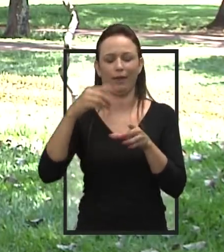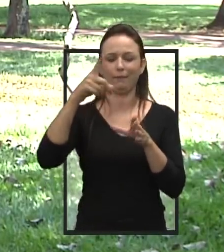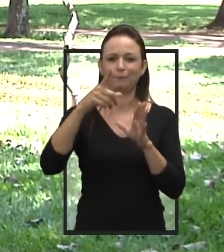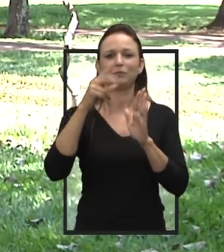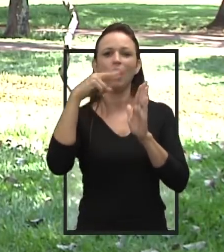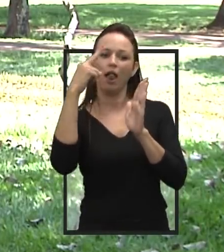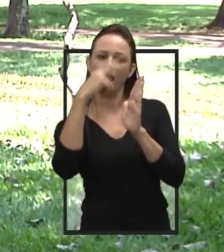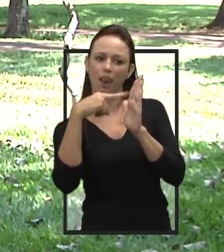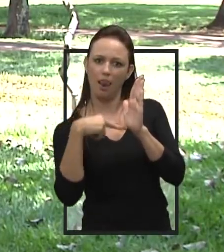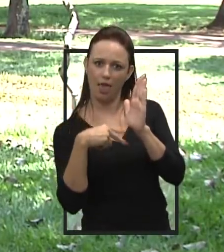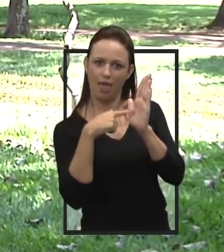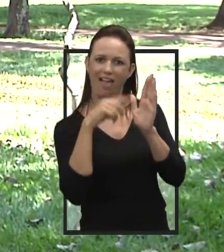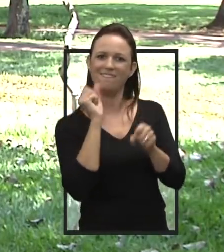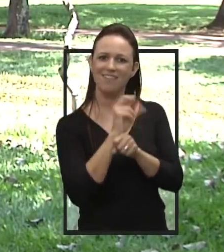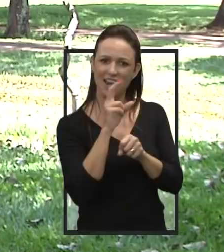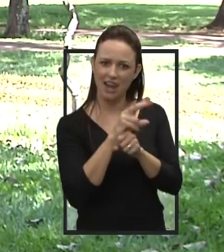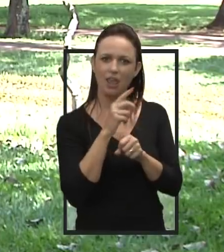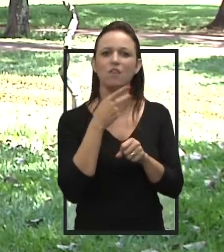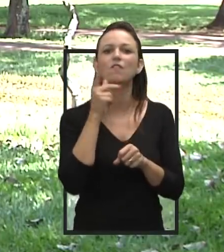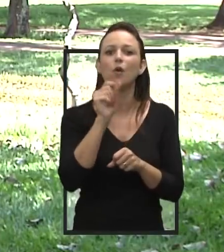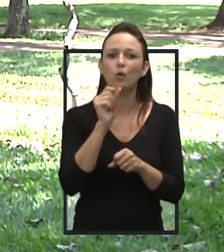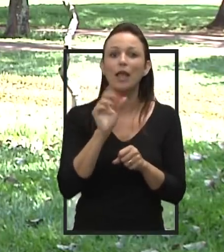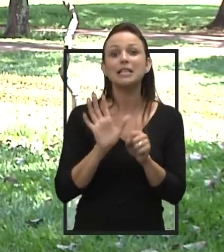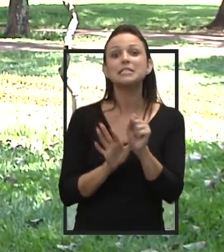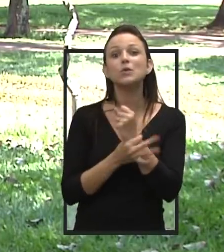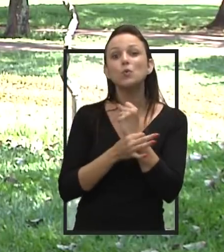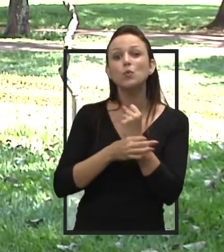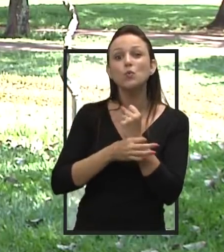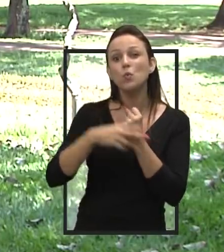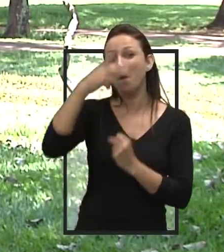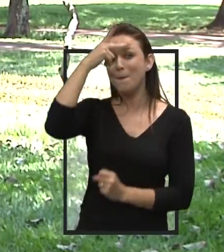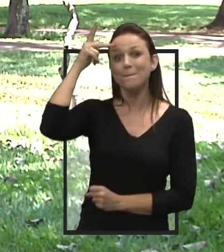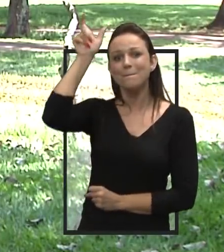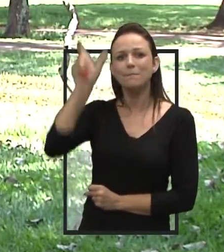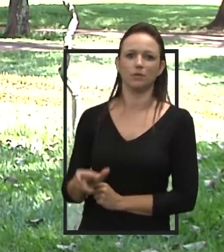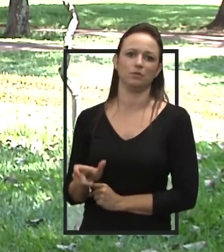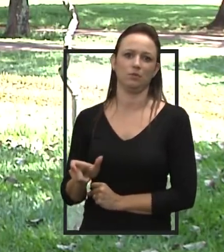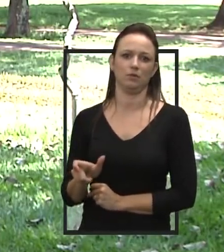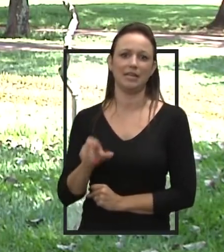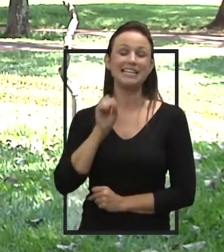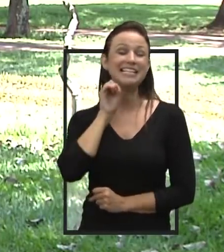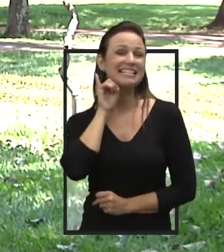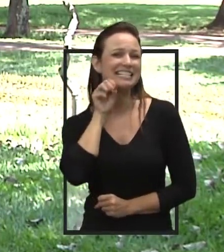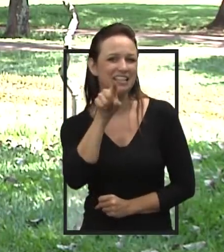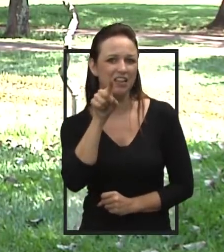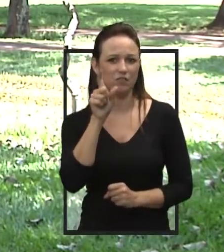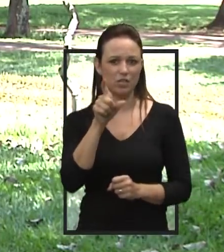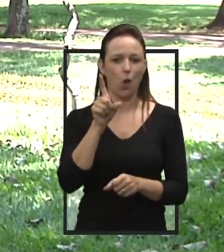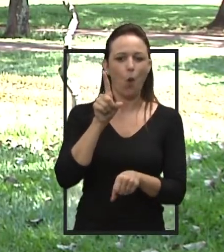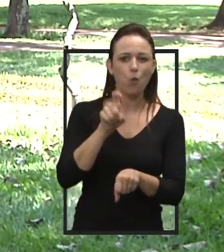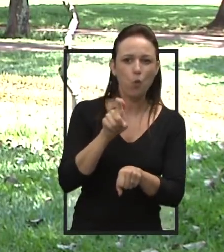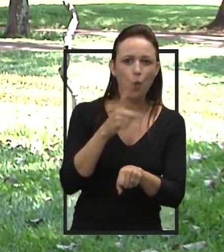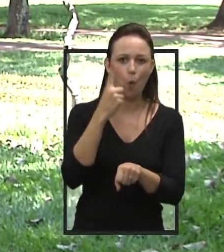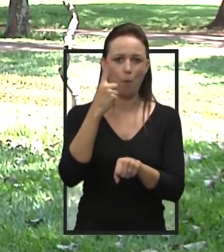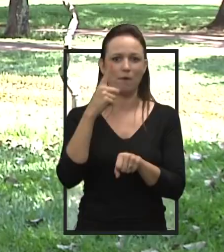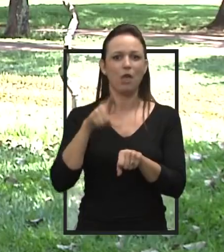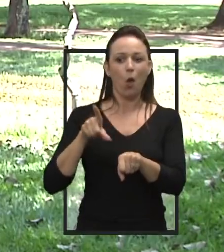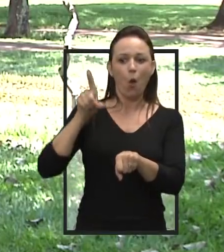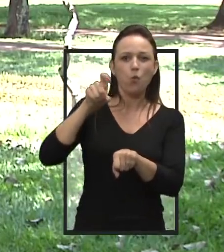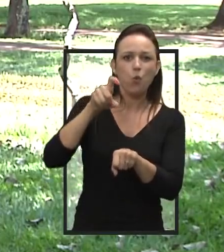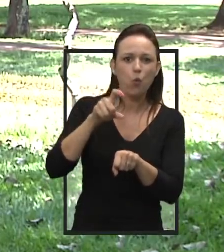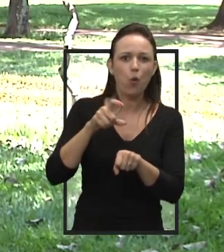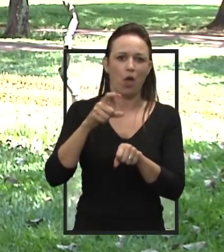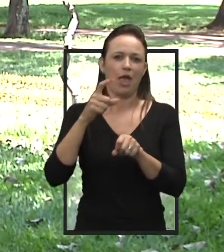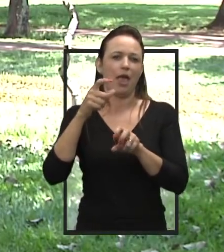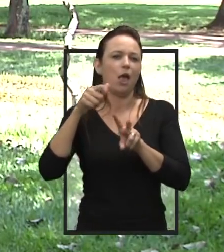pela produtora, ele é seguro para o ser humano. Mas se você aplicar isso de novo, 2 vezes em